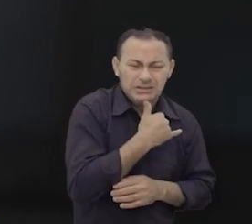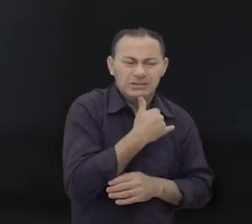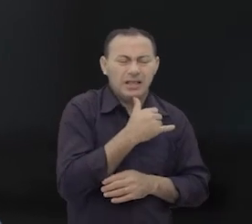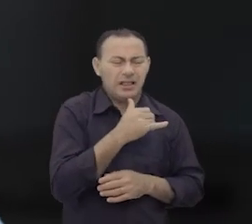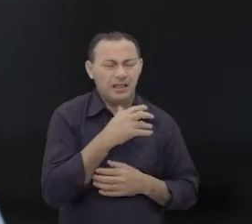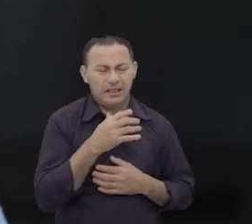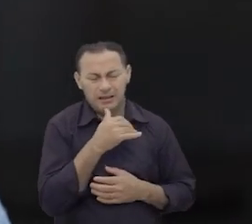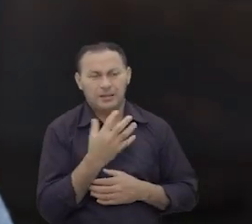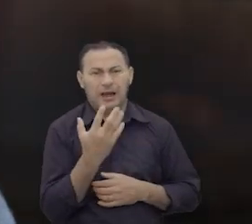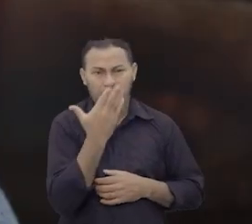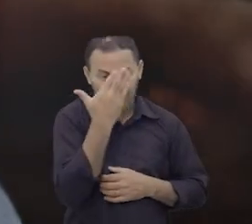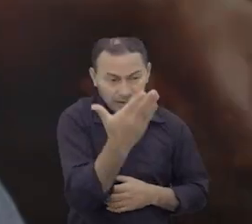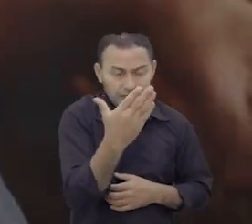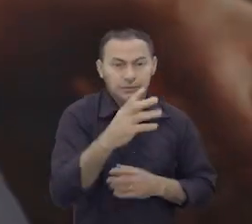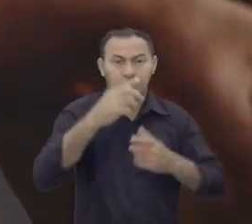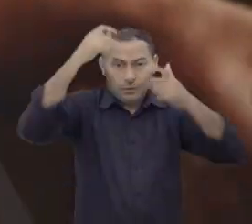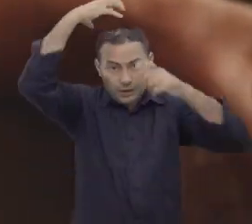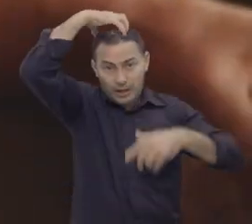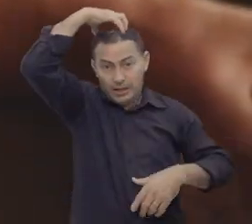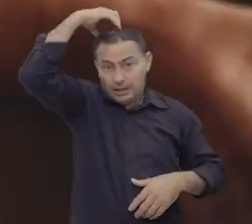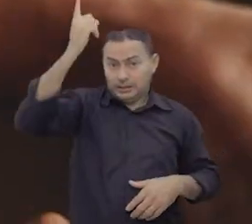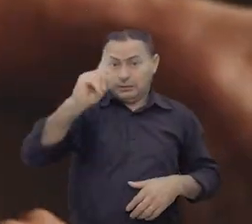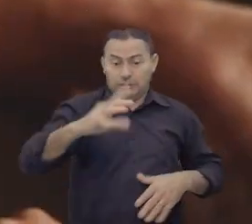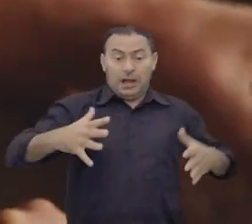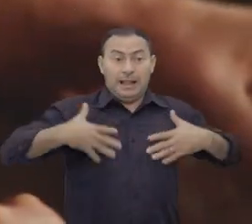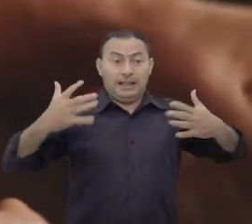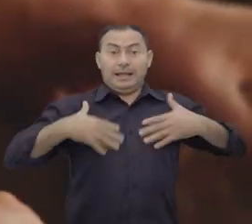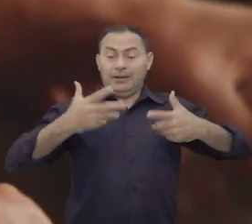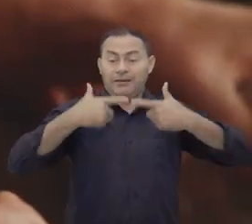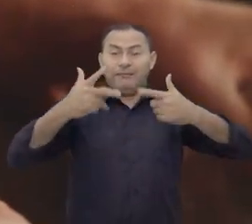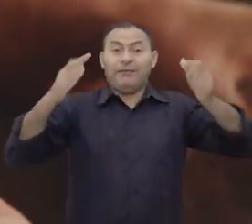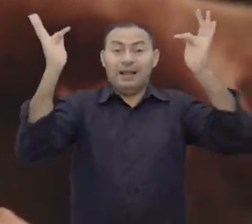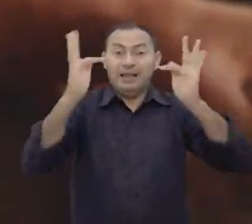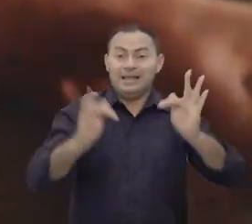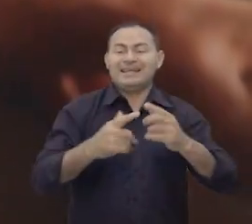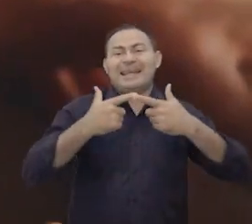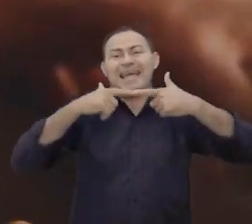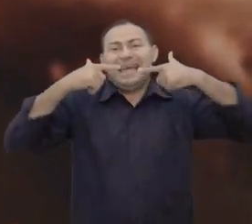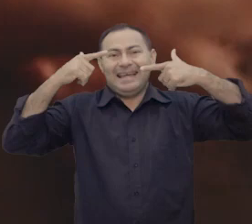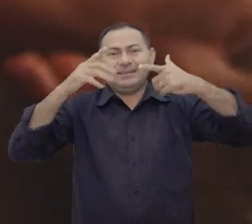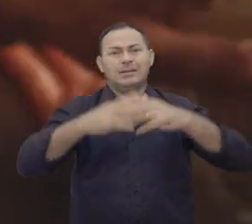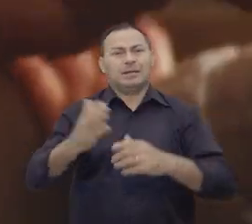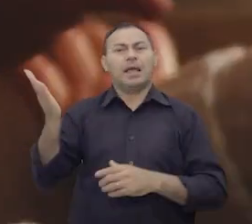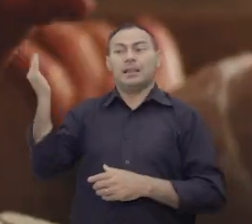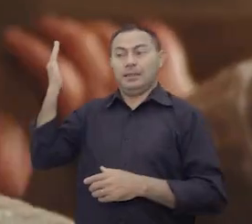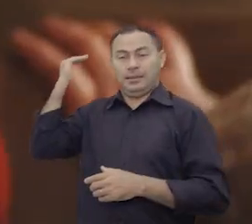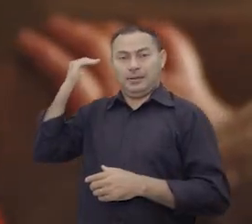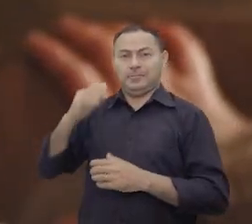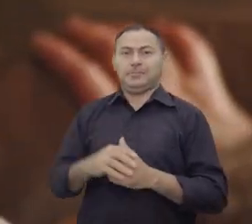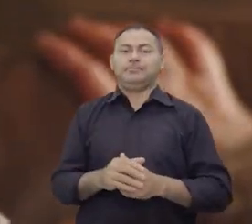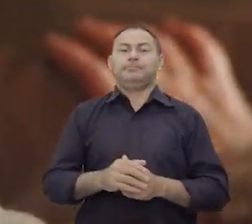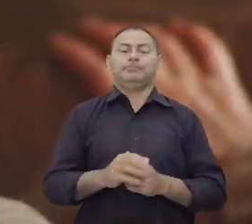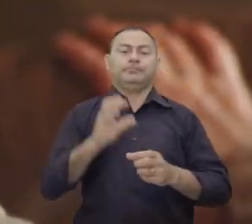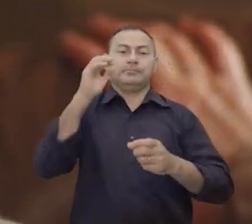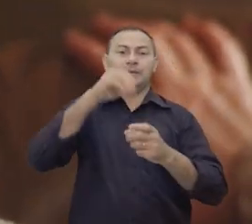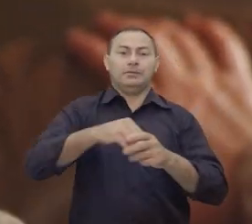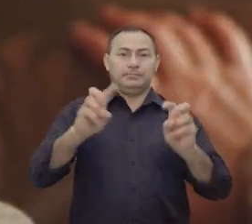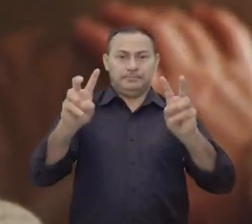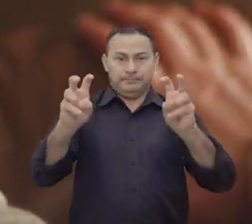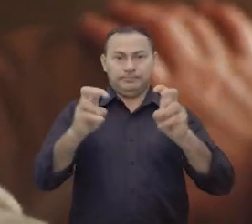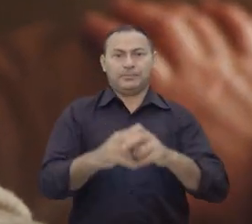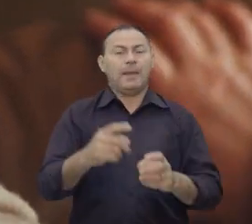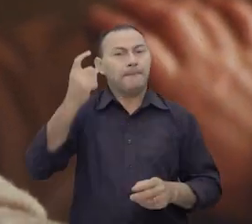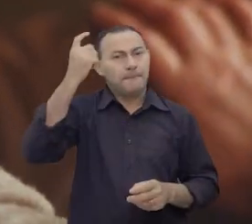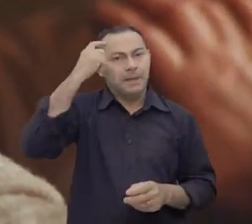negativa diante do rei. Tinha que sempre estar alegre, positivo, isso mesmo, dando risada. Naqueles tempos, eles estavam por dentro